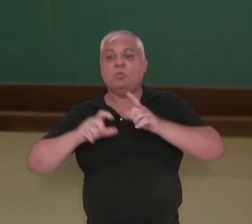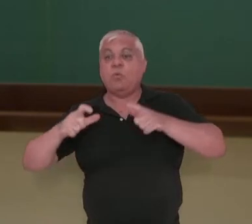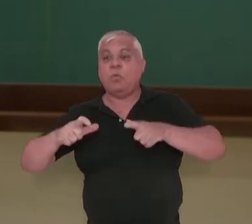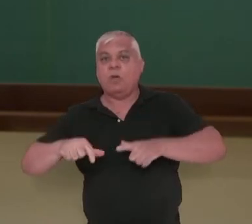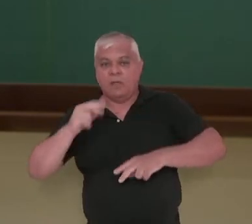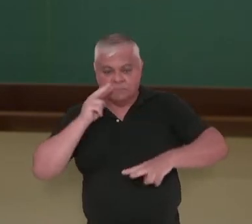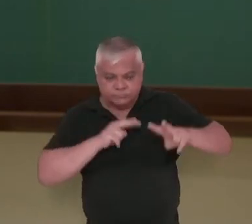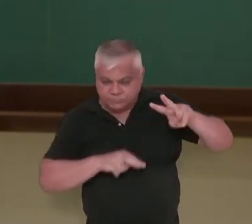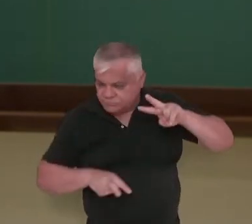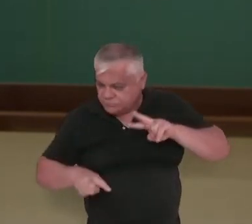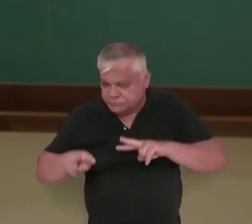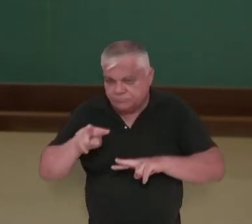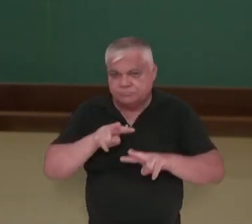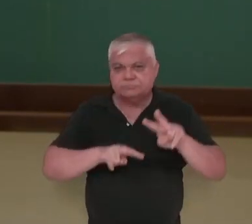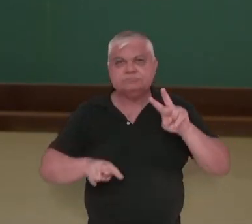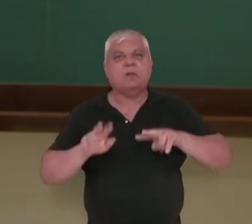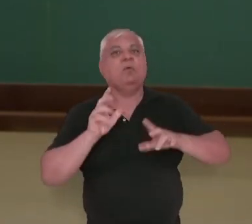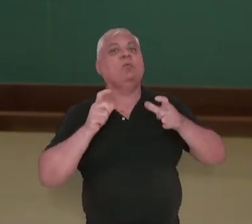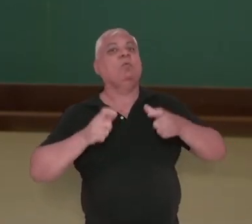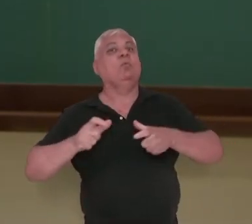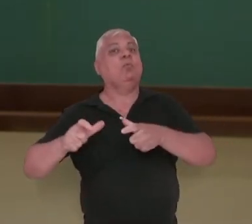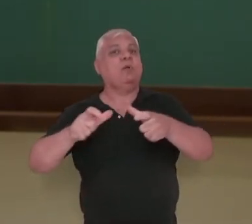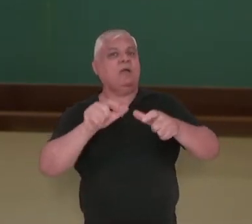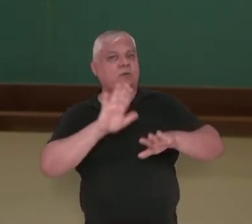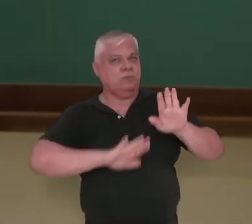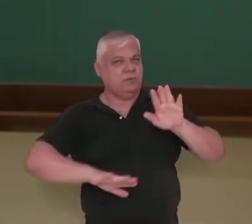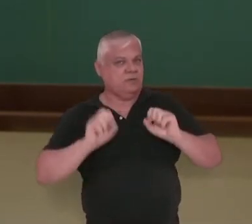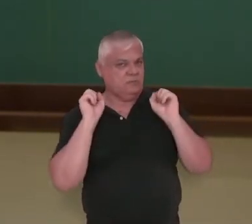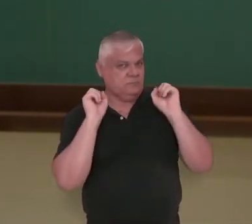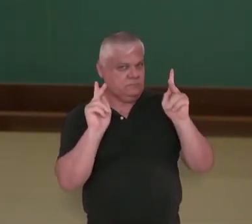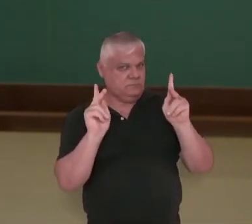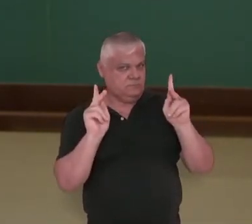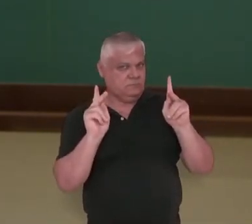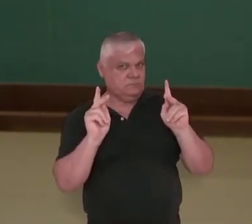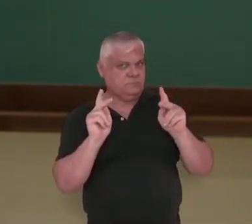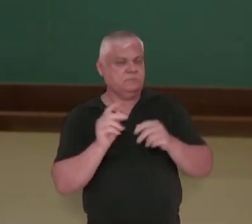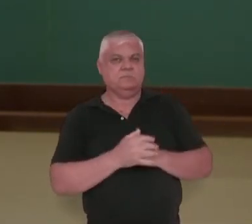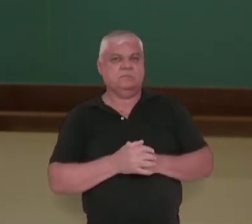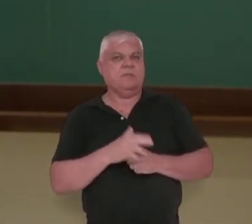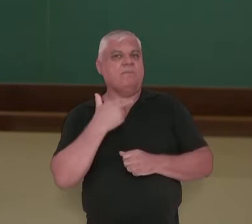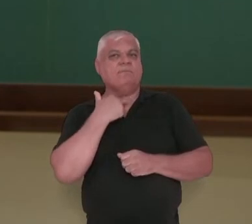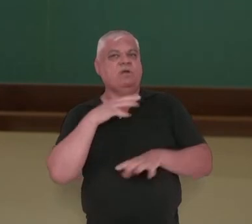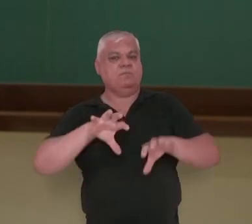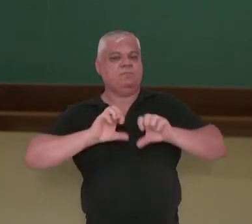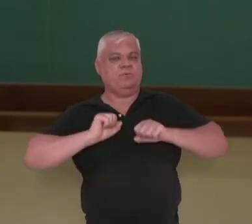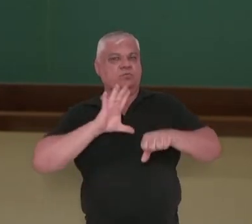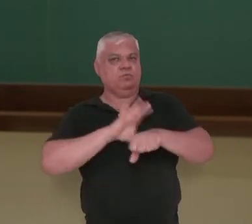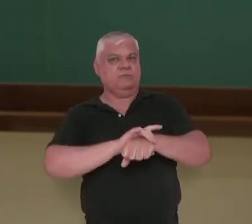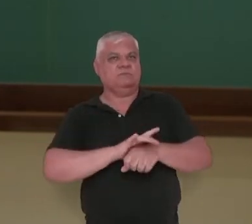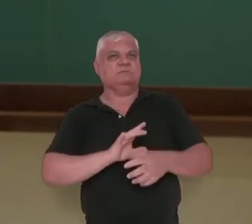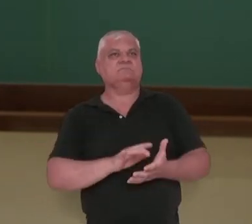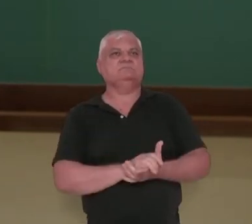calçado apropriado, dependendo da área ali que você for pisar. Ok? Nada de doenças na tua vida.